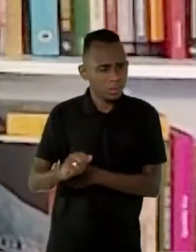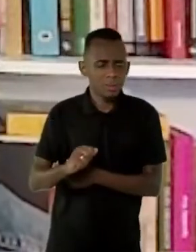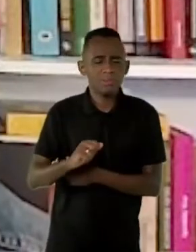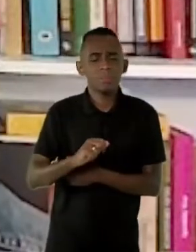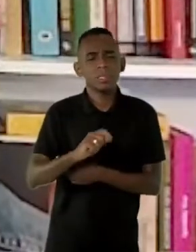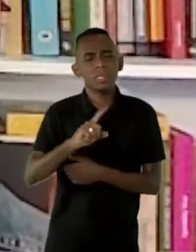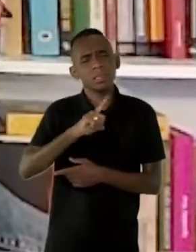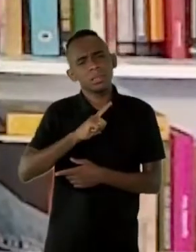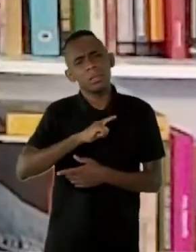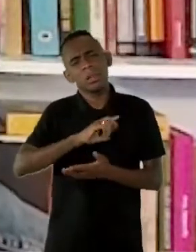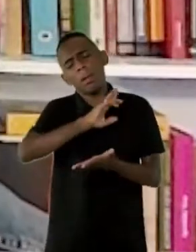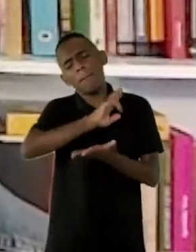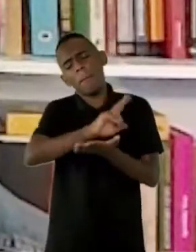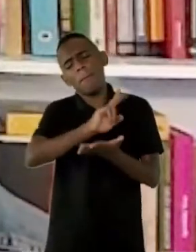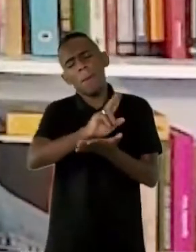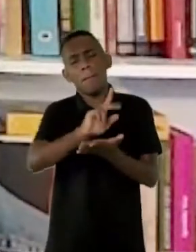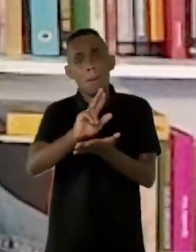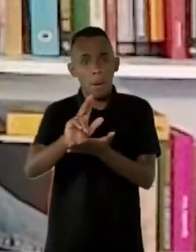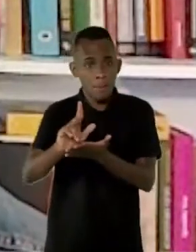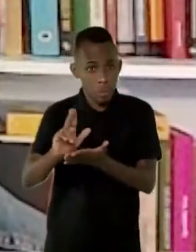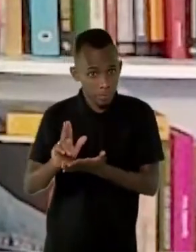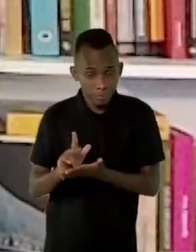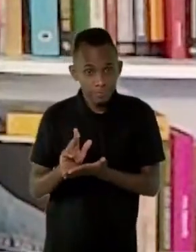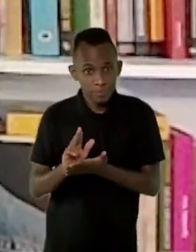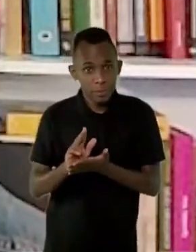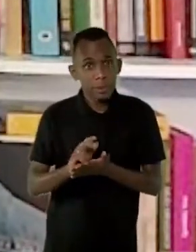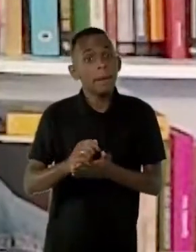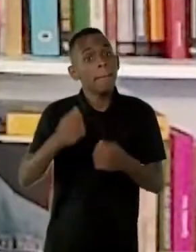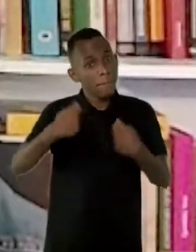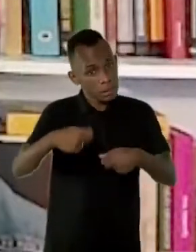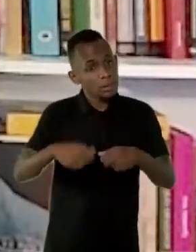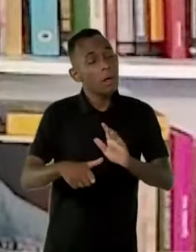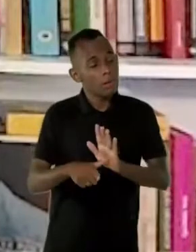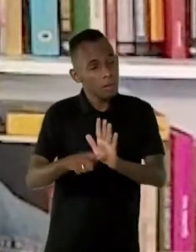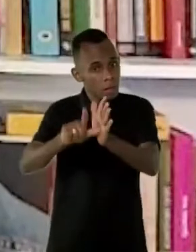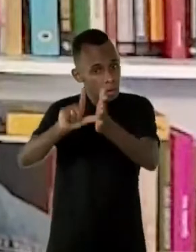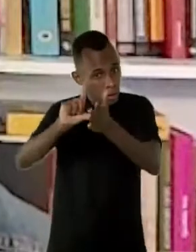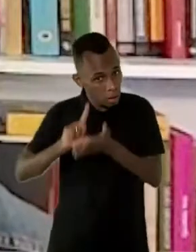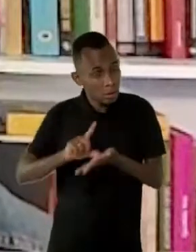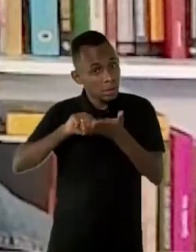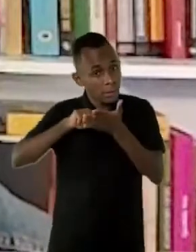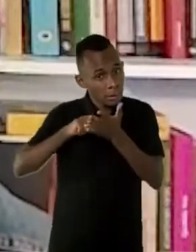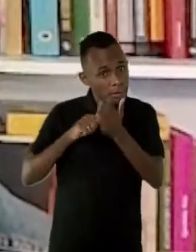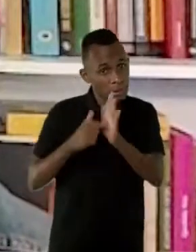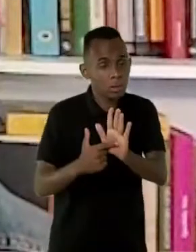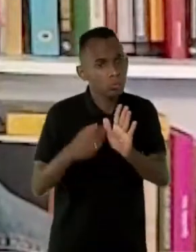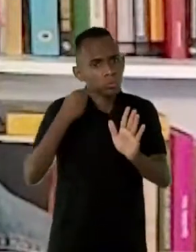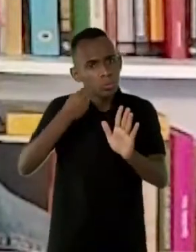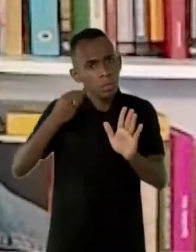denso, e aí, quer dizer, só uma biografia, né, do porte, né,